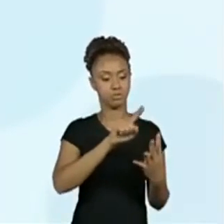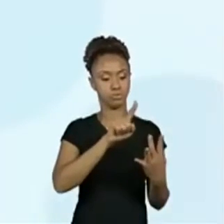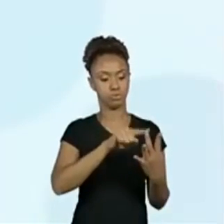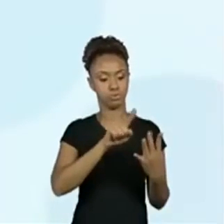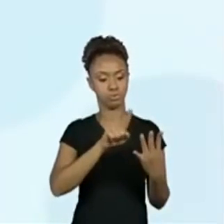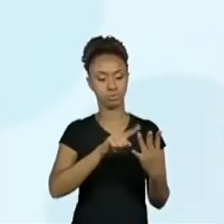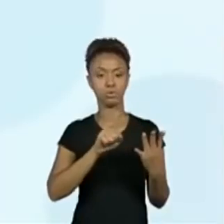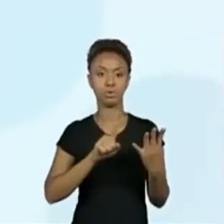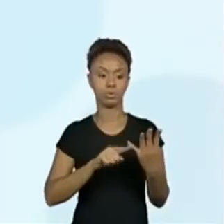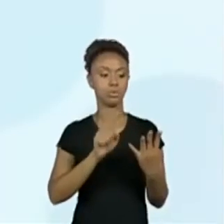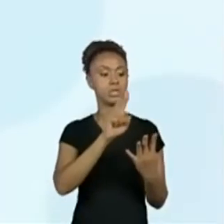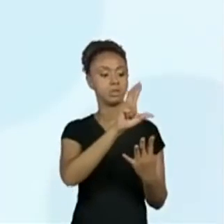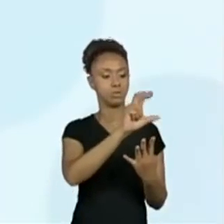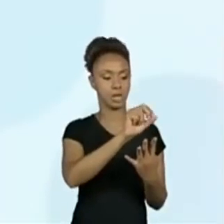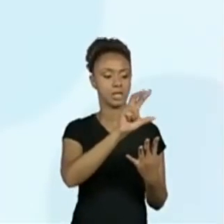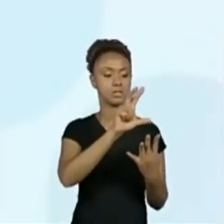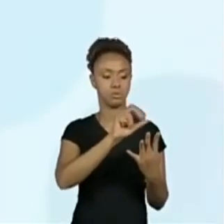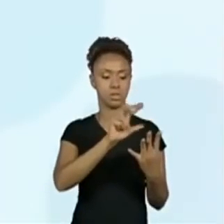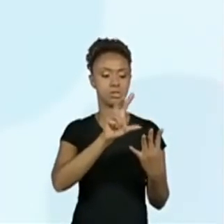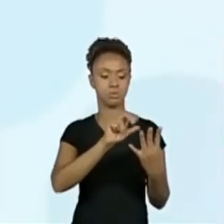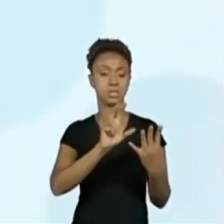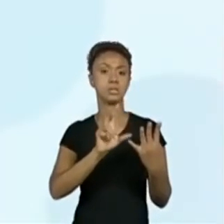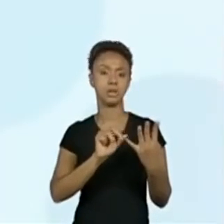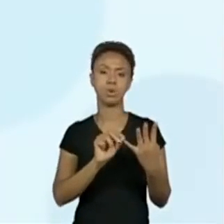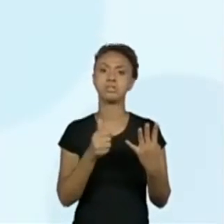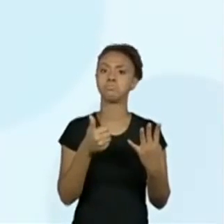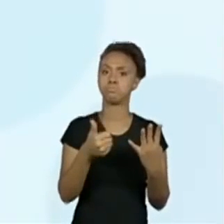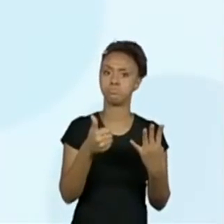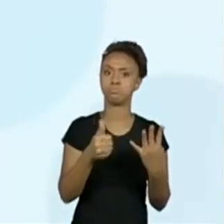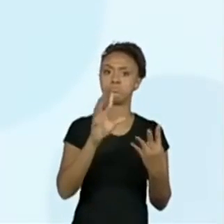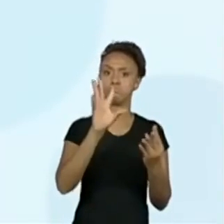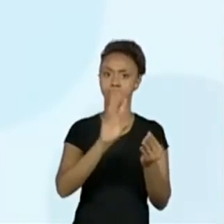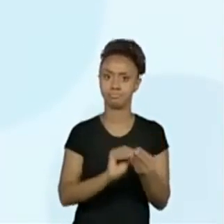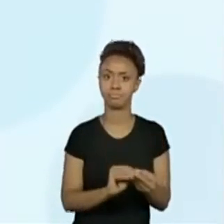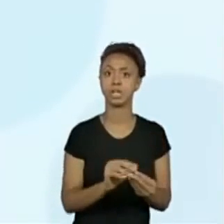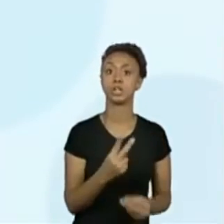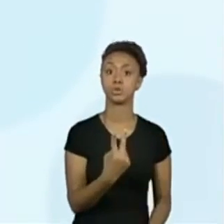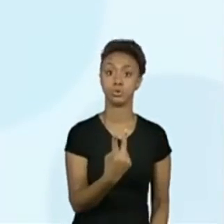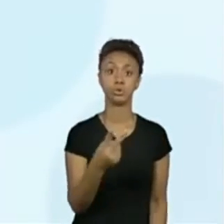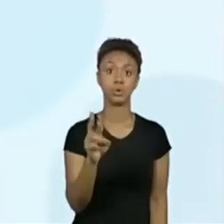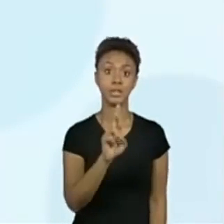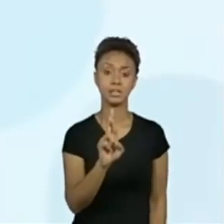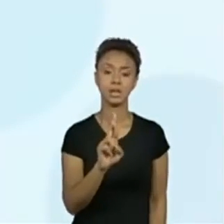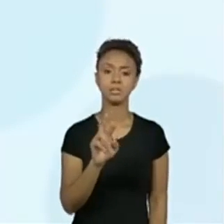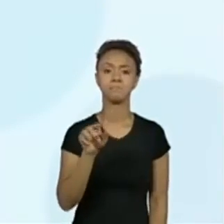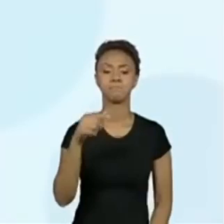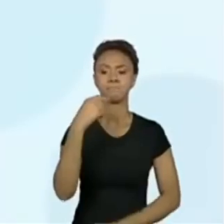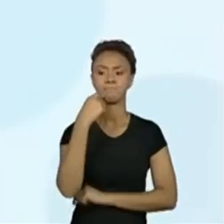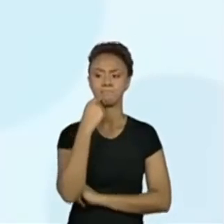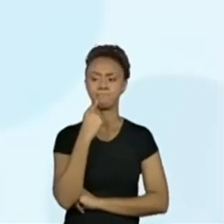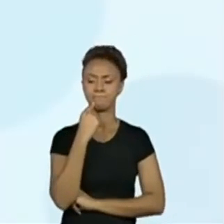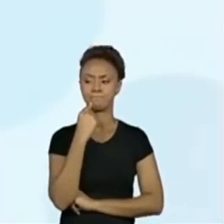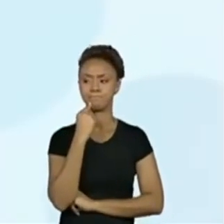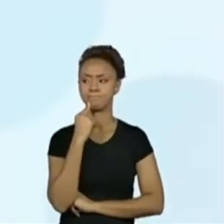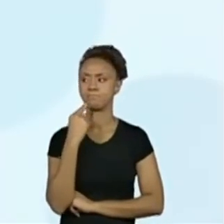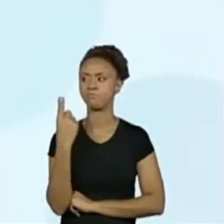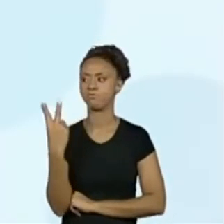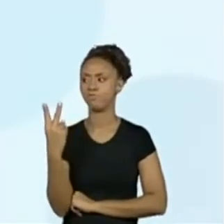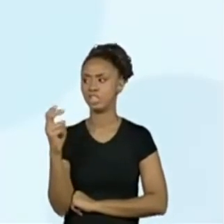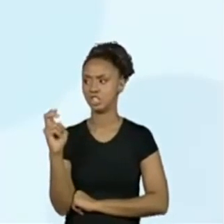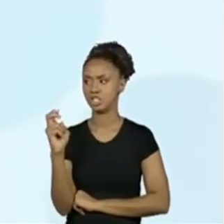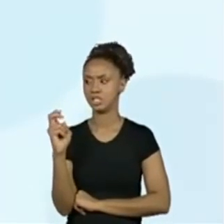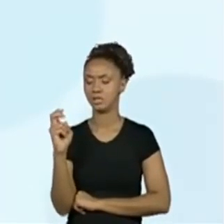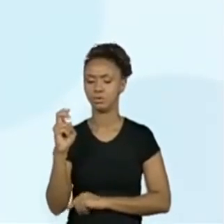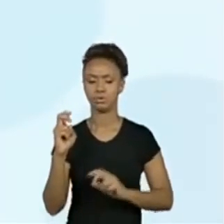4 moedas de 50 centavos equivale a R$2. Então, eu já sei que 25 vale menos que 50